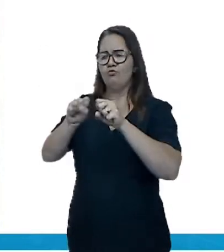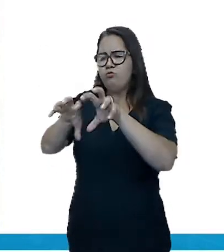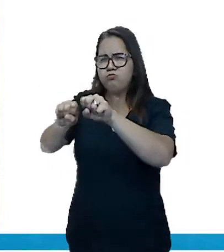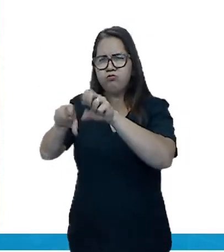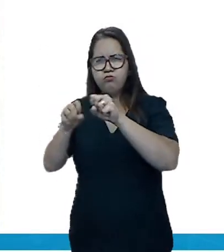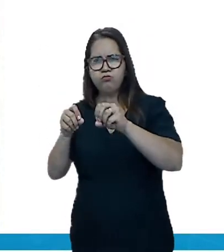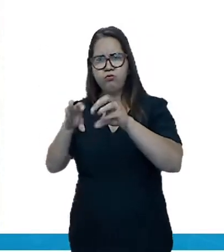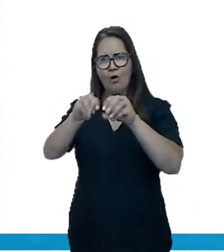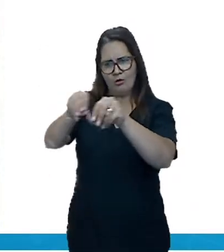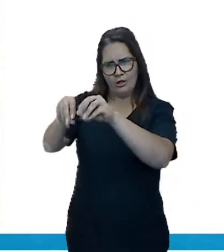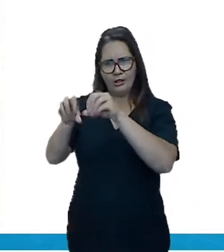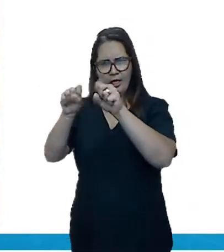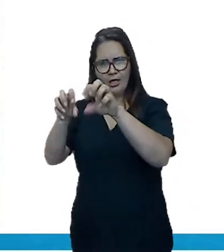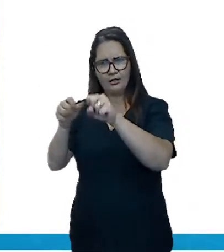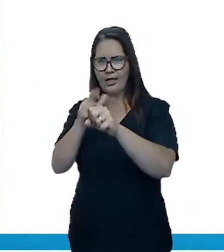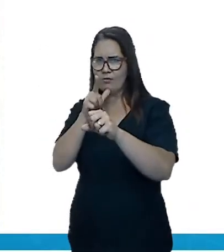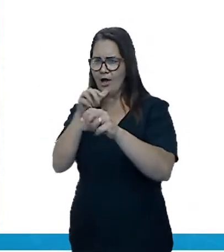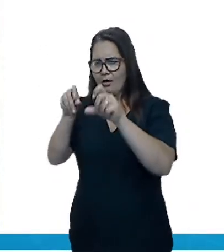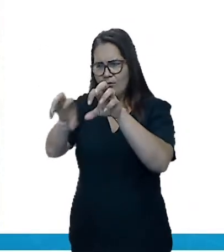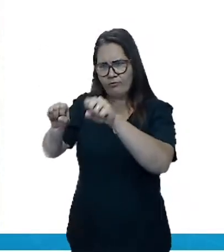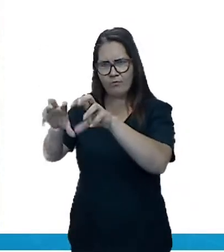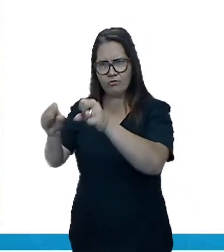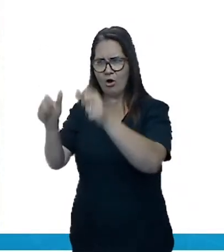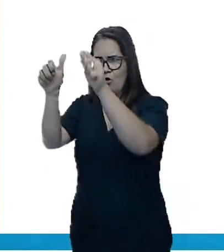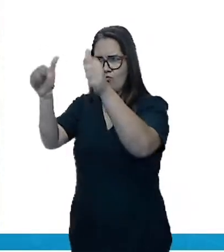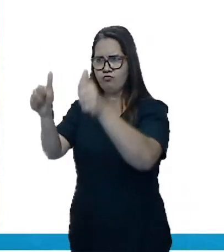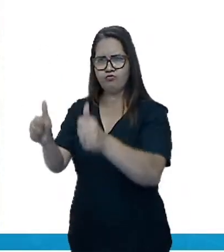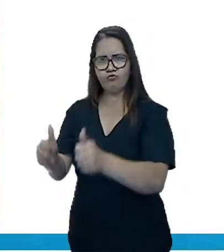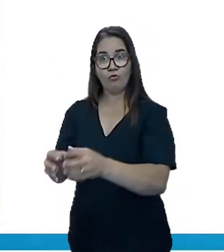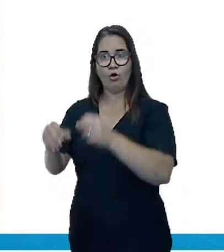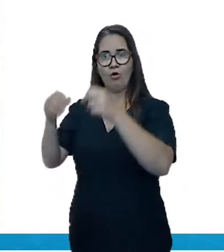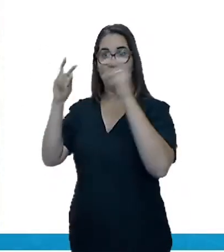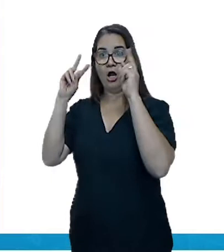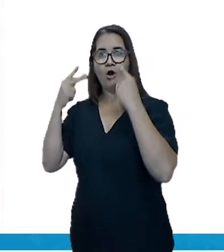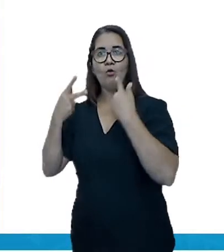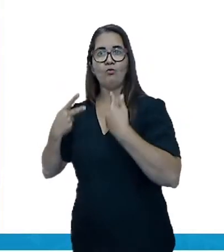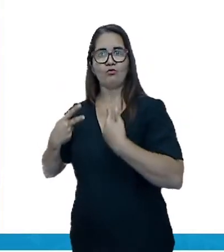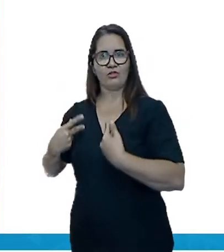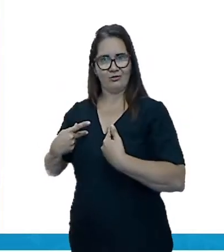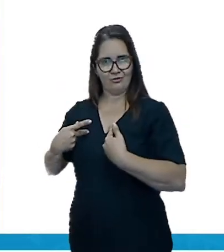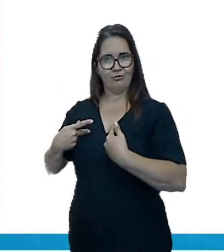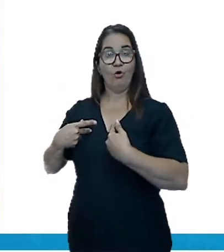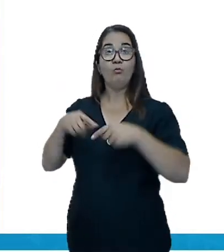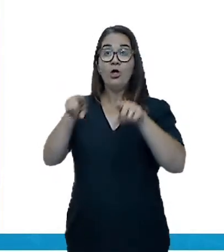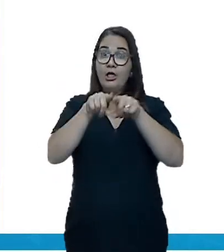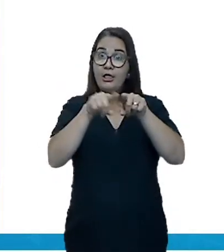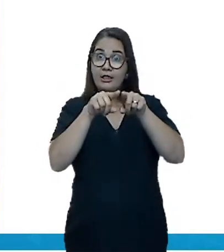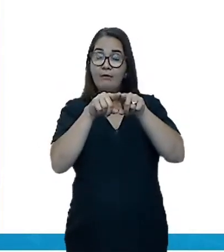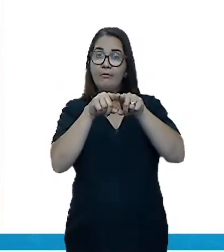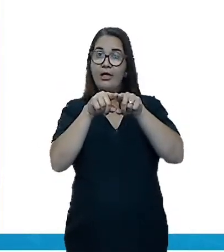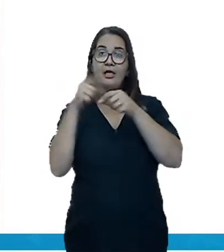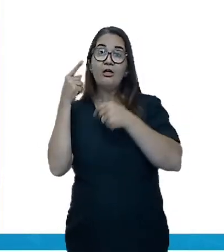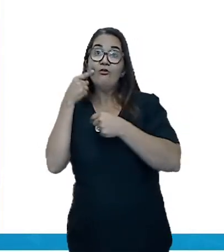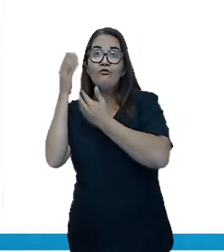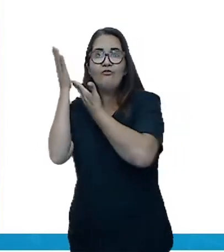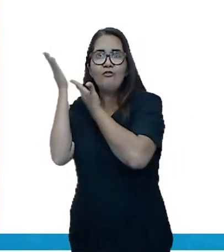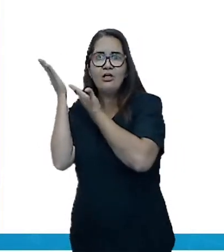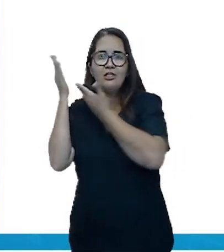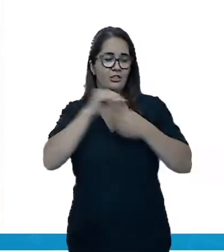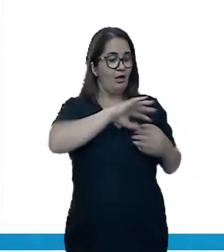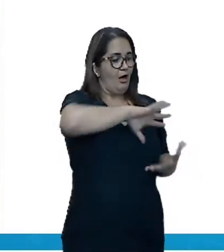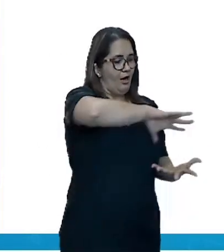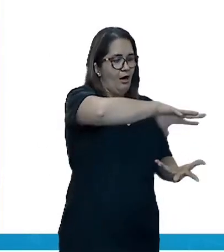e cria todas as coisas, como aqui o planeta Terra, o nosso planeta e todos os seres vivos,